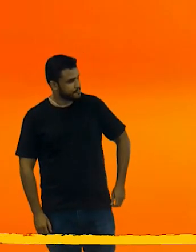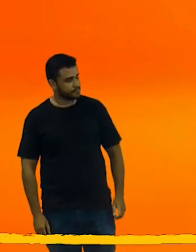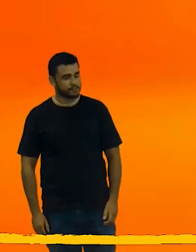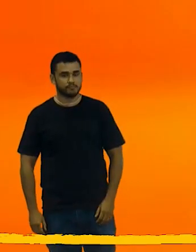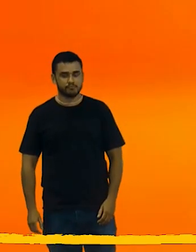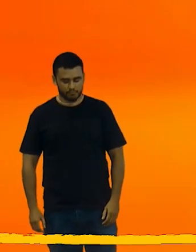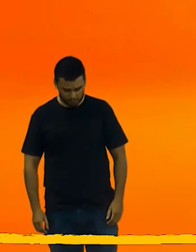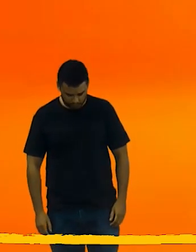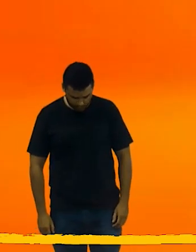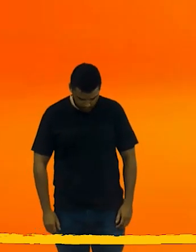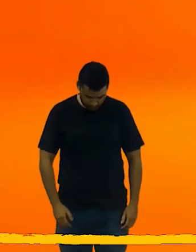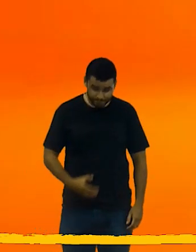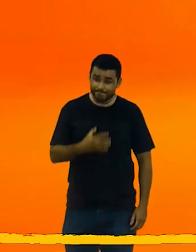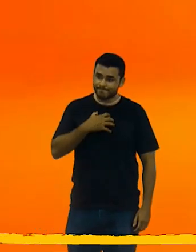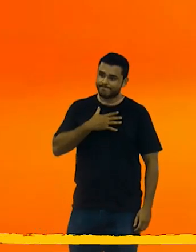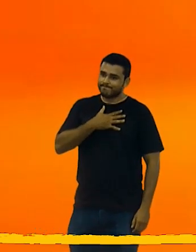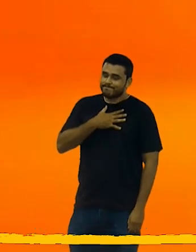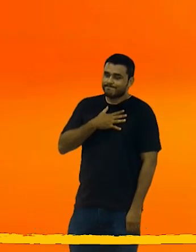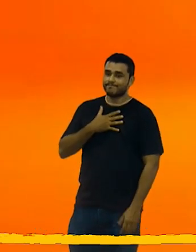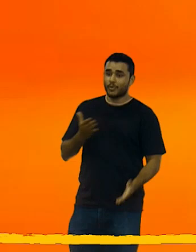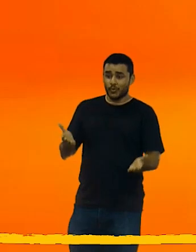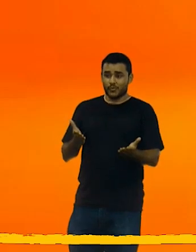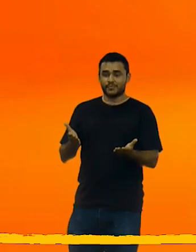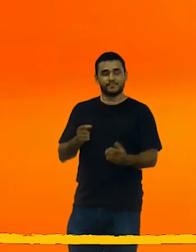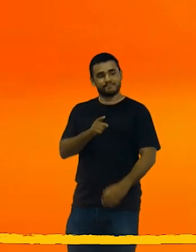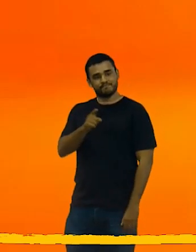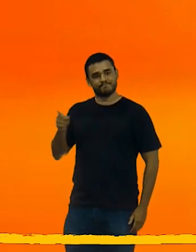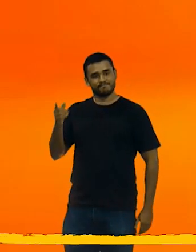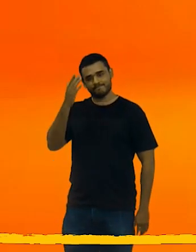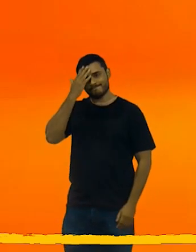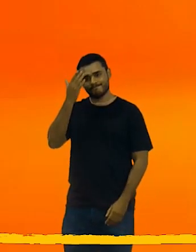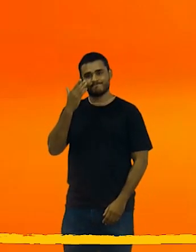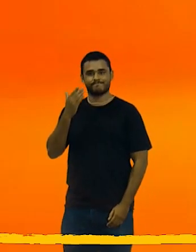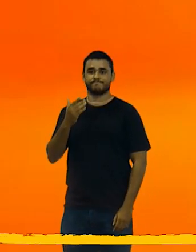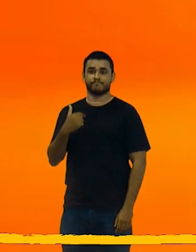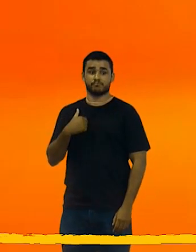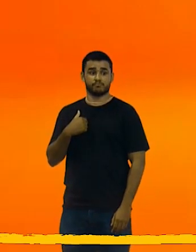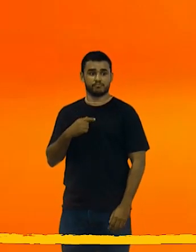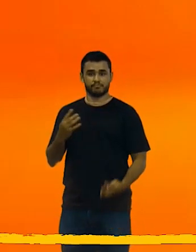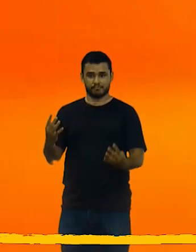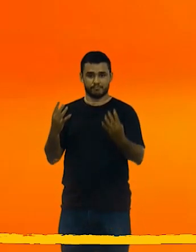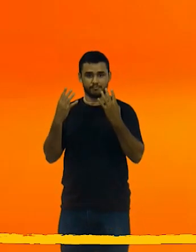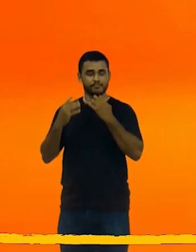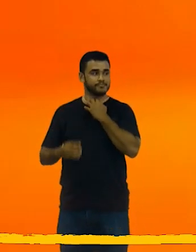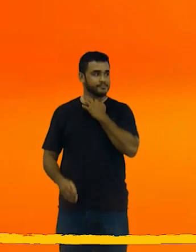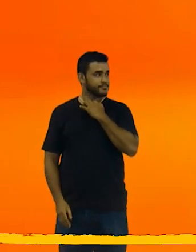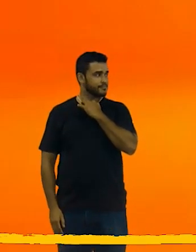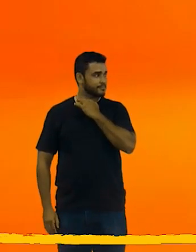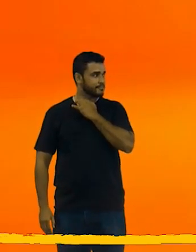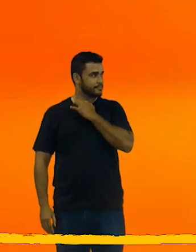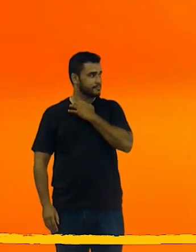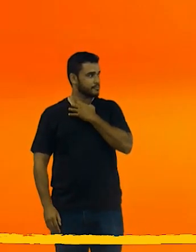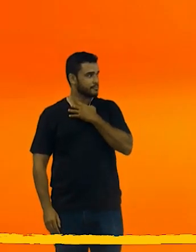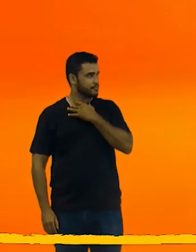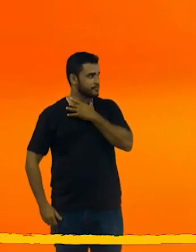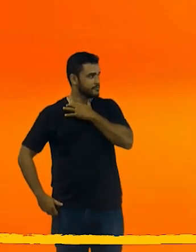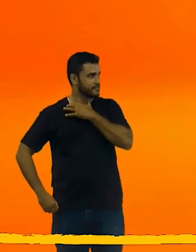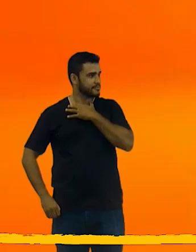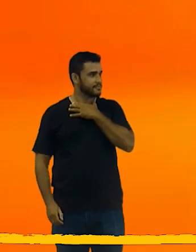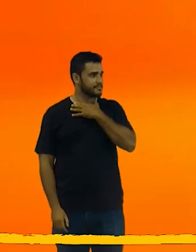nós. Satisfação enorme, vai ser uma tarde incrível. Façamos-la assim. Não é isso, Fernandes?